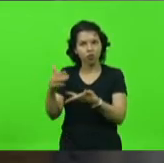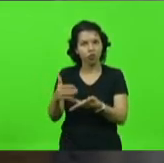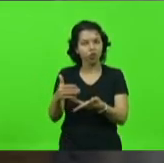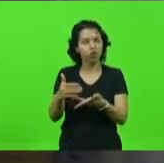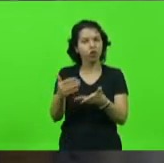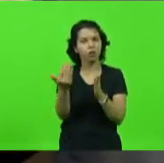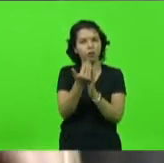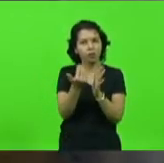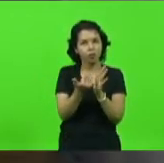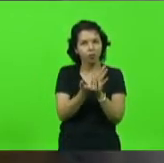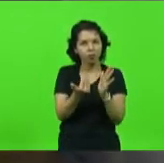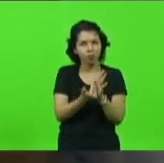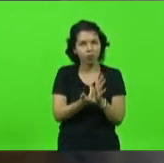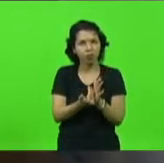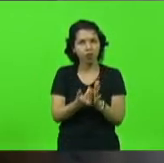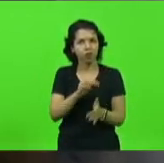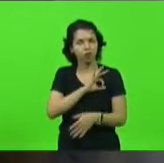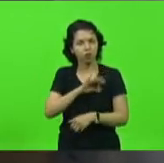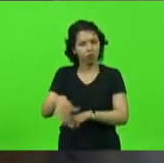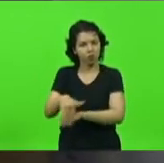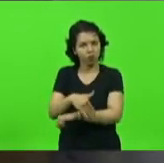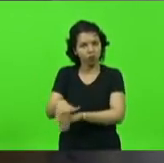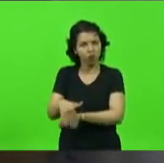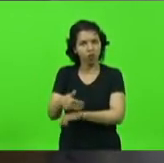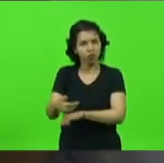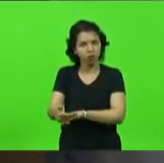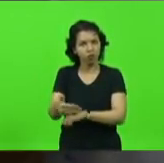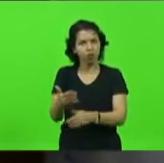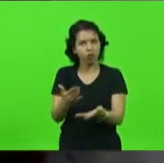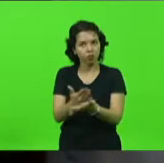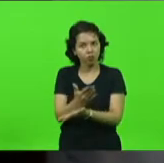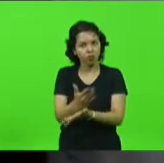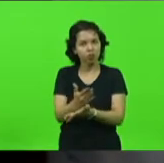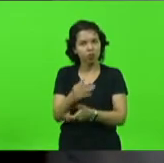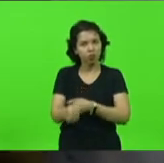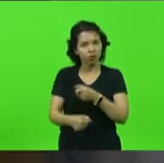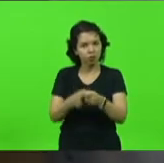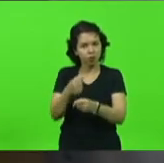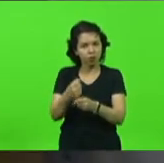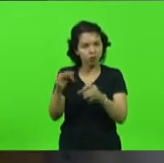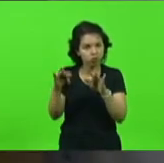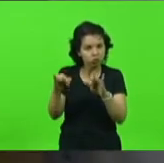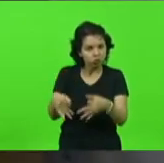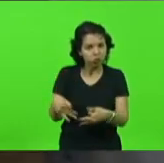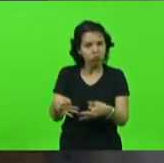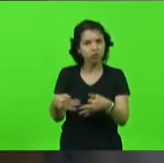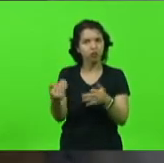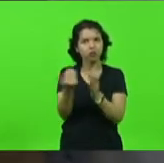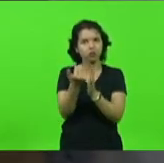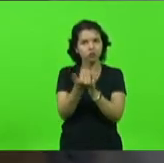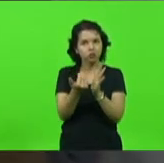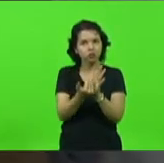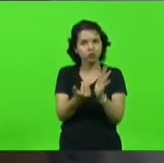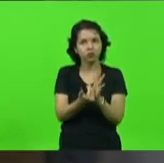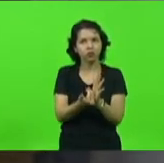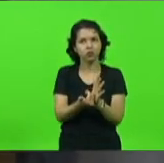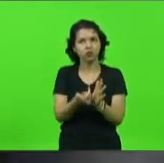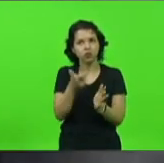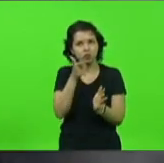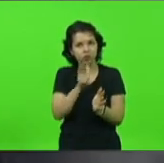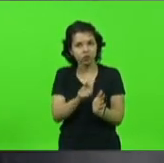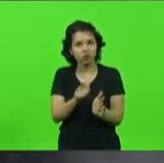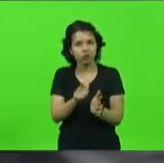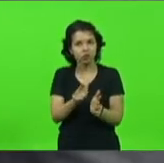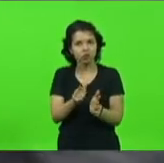de carreira de praças e que nós possamos aprovar até o final do ano esse plano de carreira. Aí vai fazer com que realmente, viu,